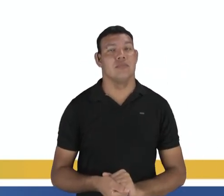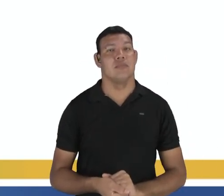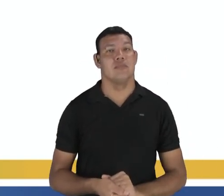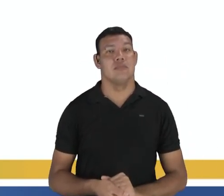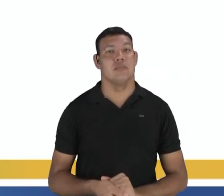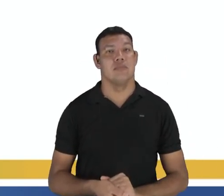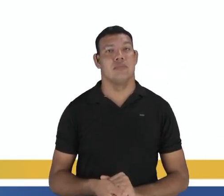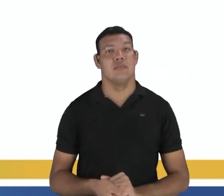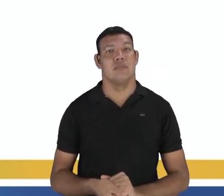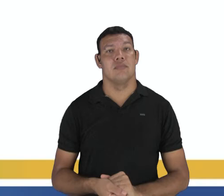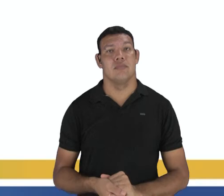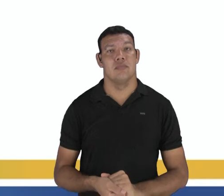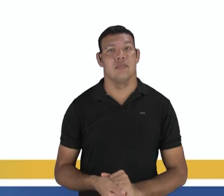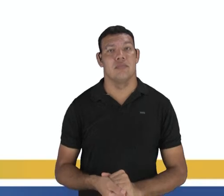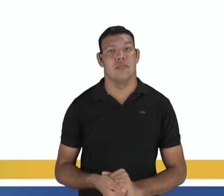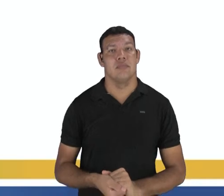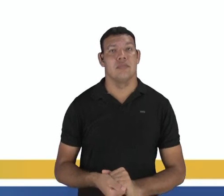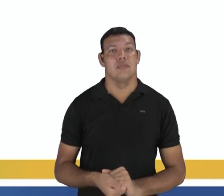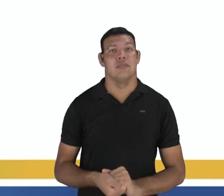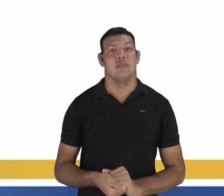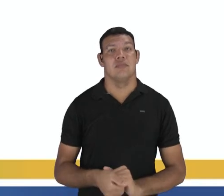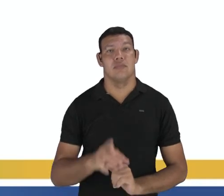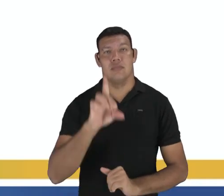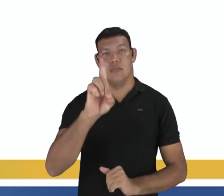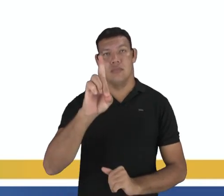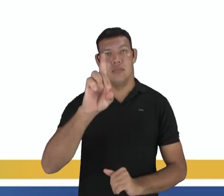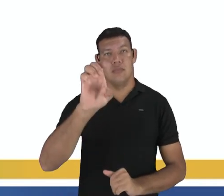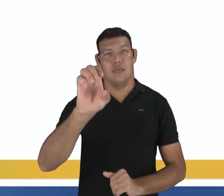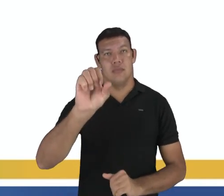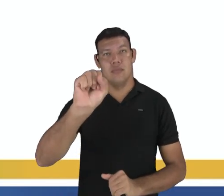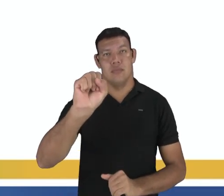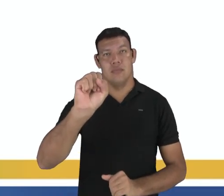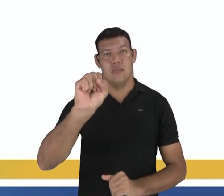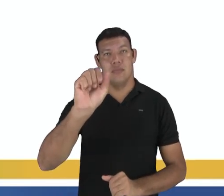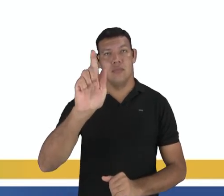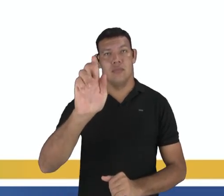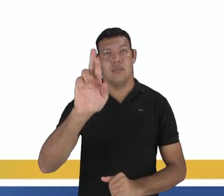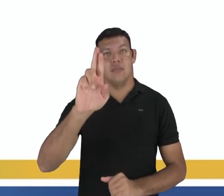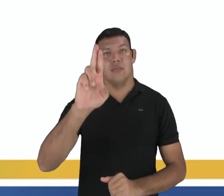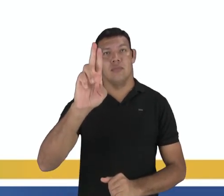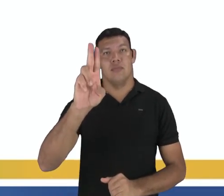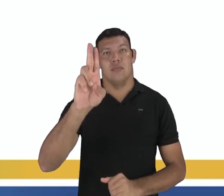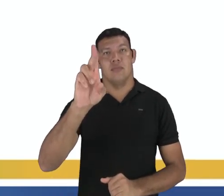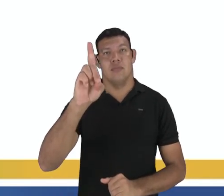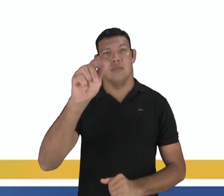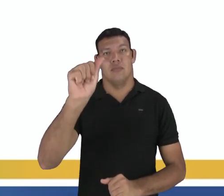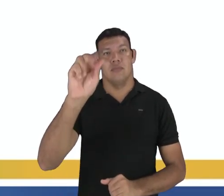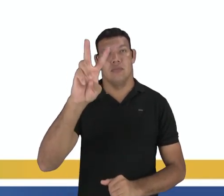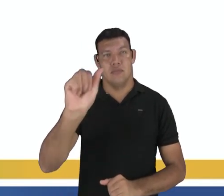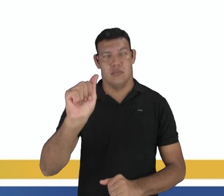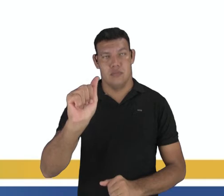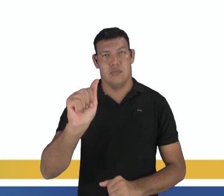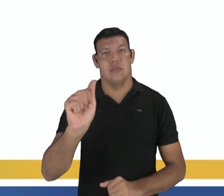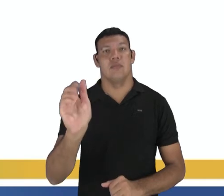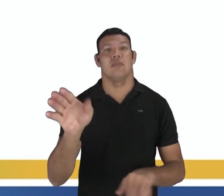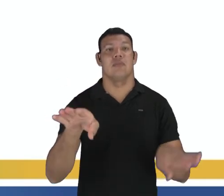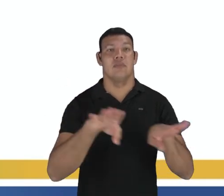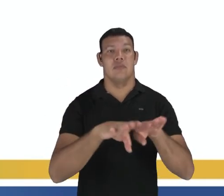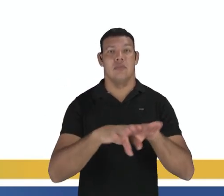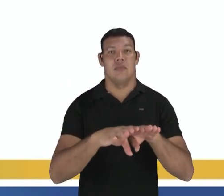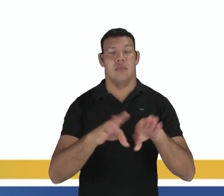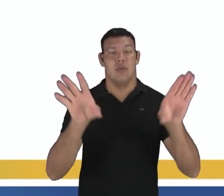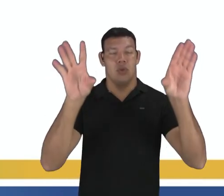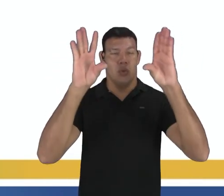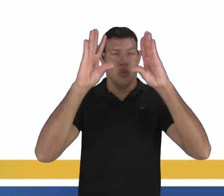que? Desgrudava e apagava. Porque, olha o contexto, ó. Minha memória não desgrudava